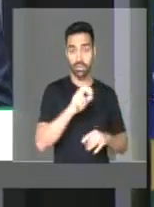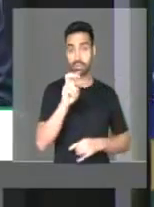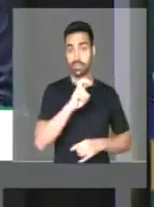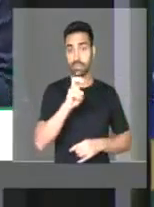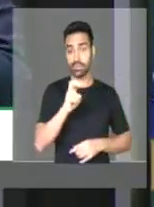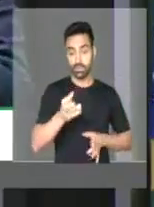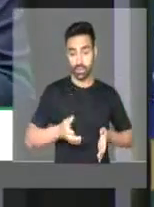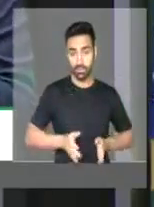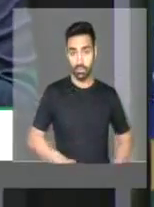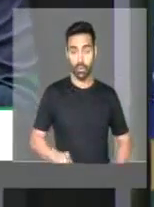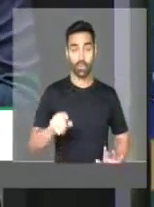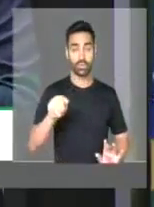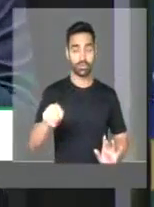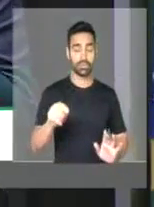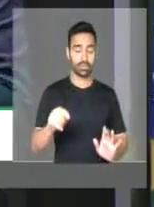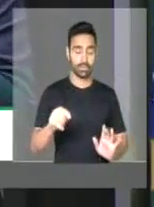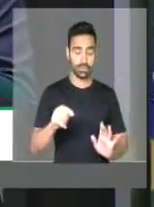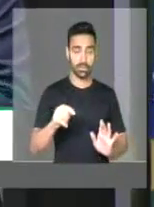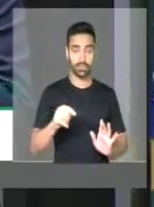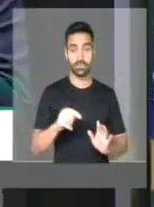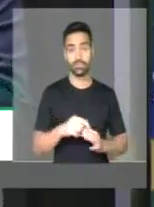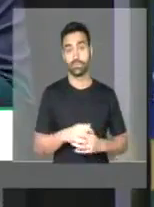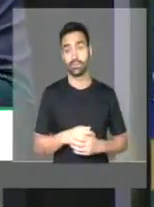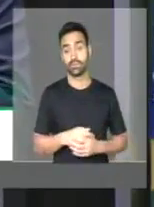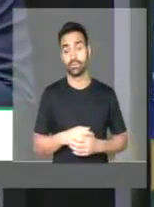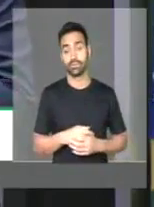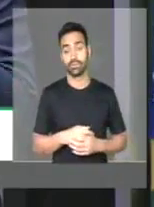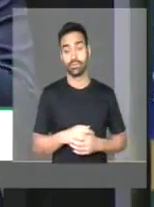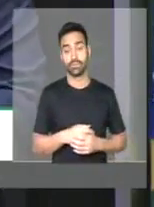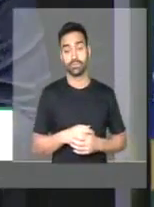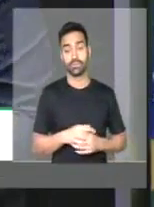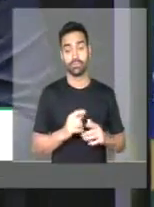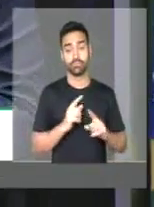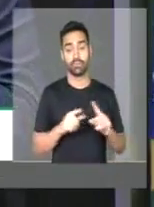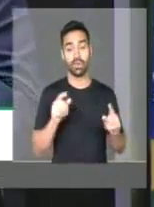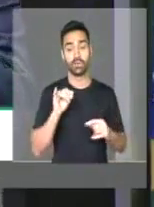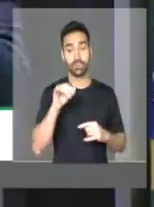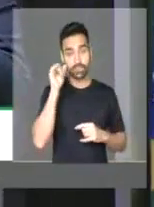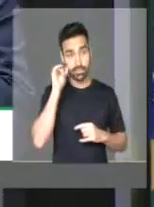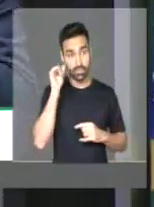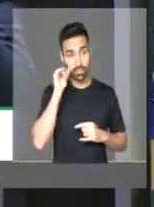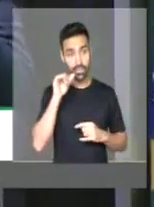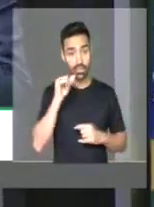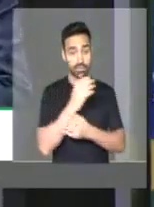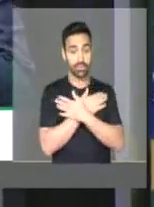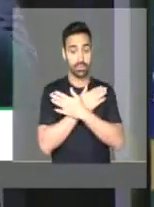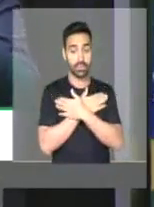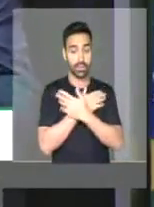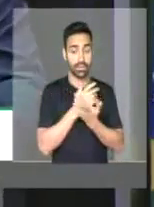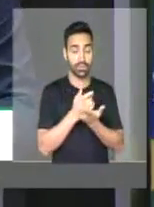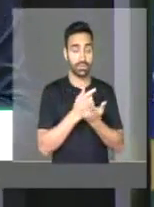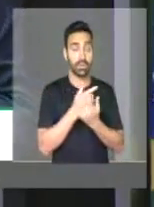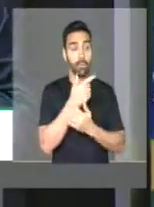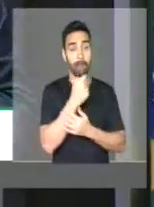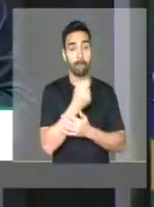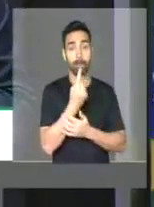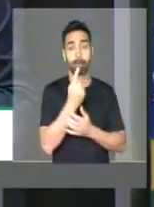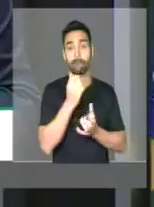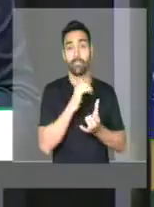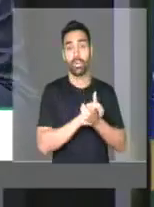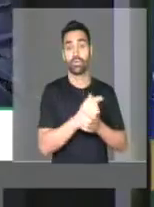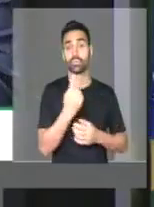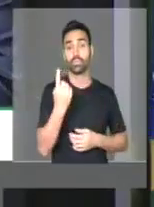parto. Proteção essa que não alcança a mulher grávida desempregada, cujo marido seja o único arrimo da